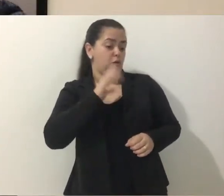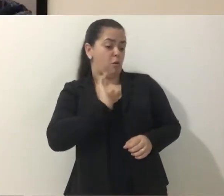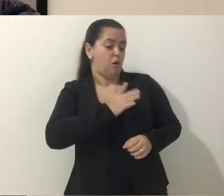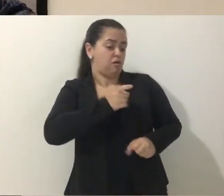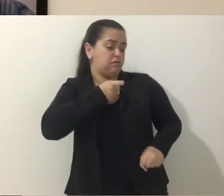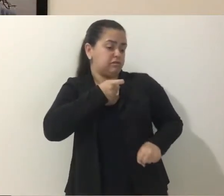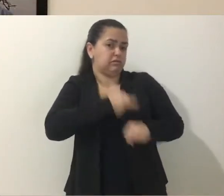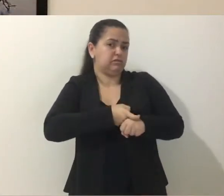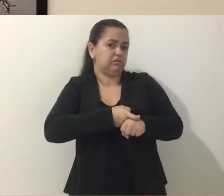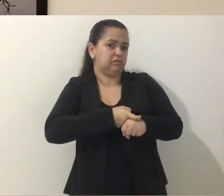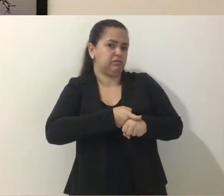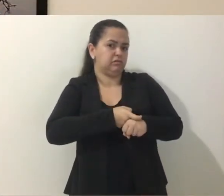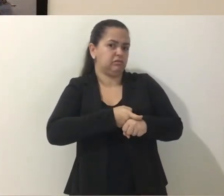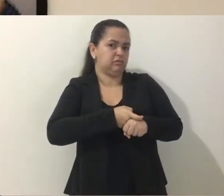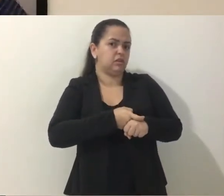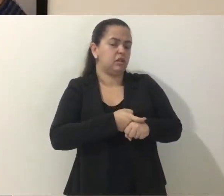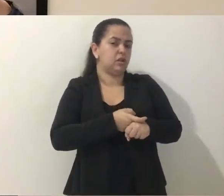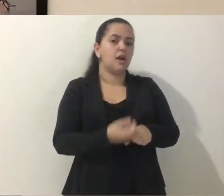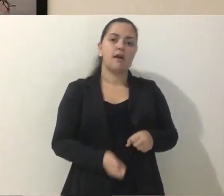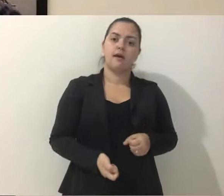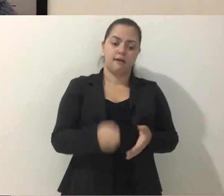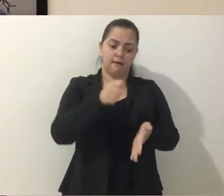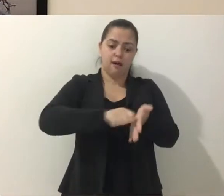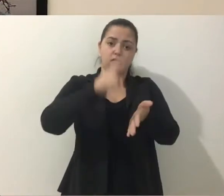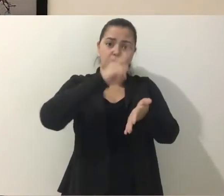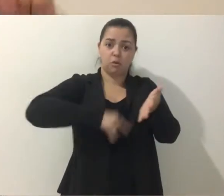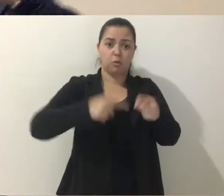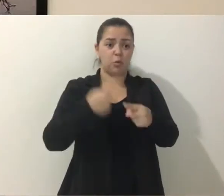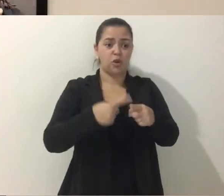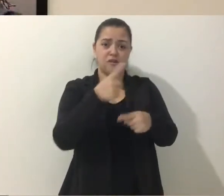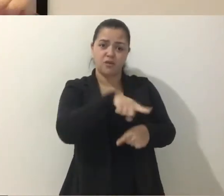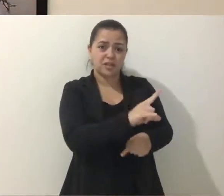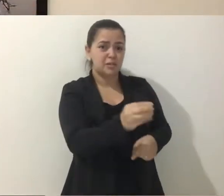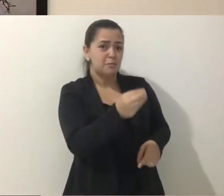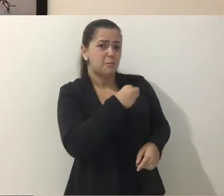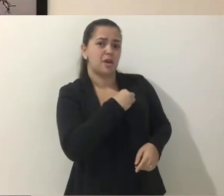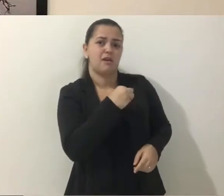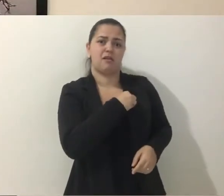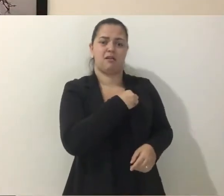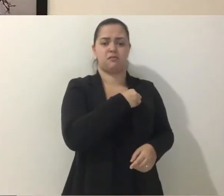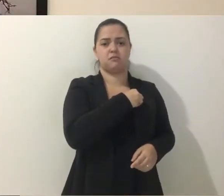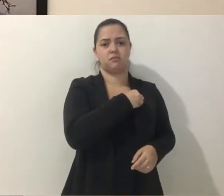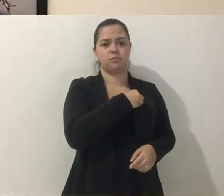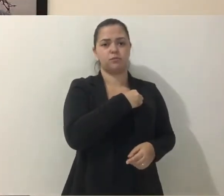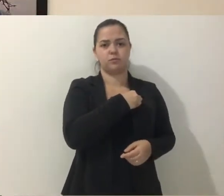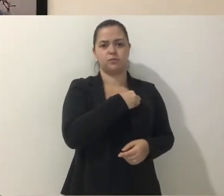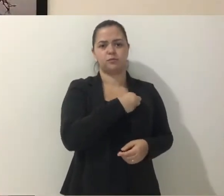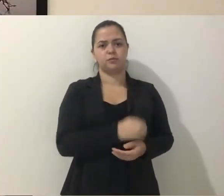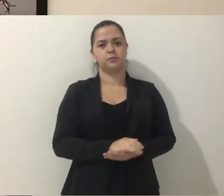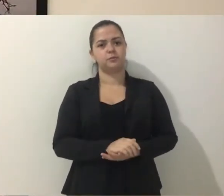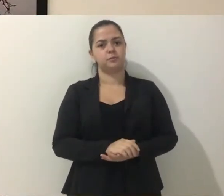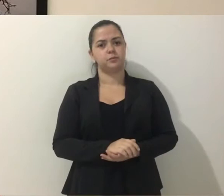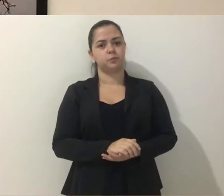só deu essa carta por causa do pecado de vocês, por causa do pecado do povo. Então